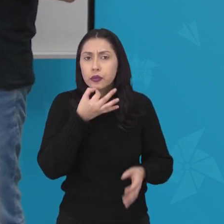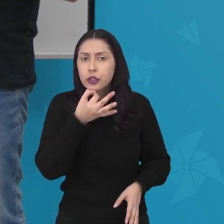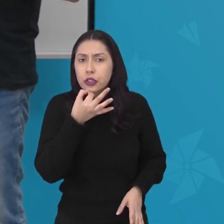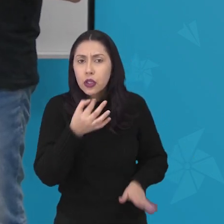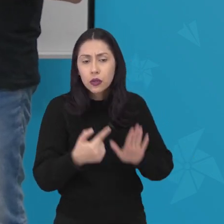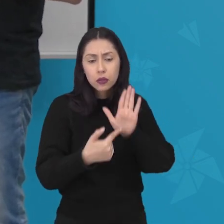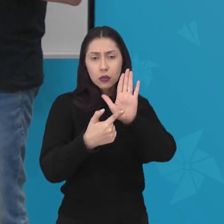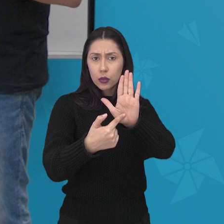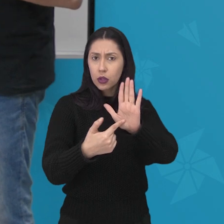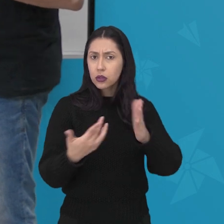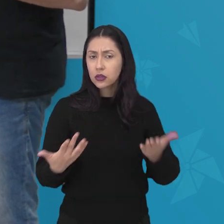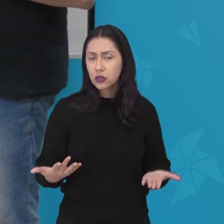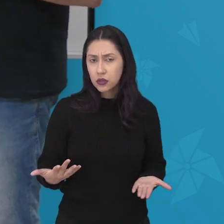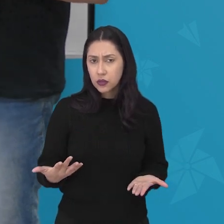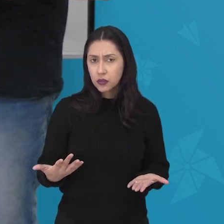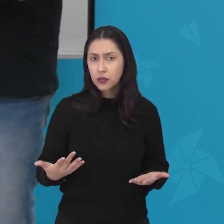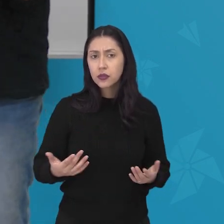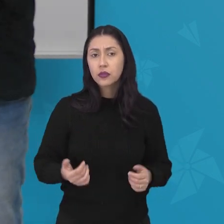essa opinião, né?